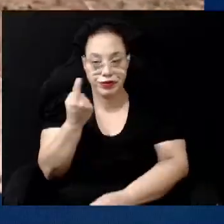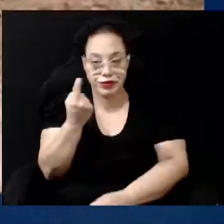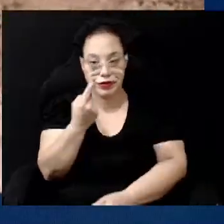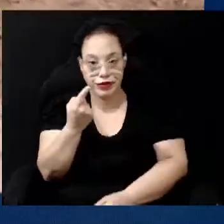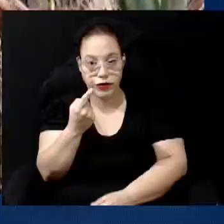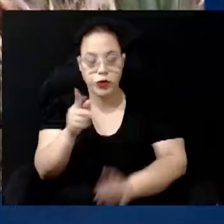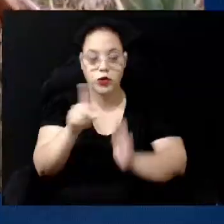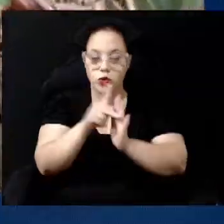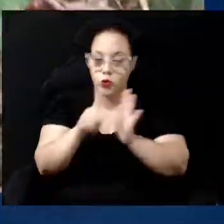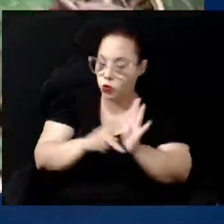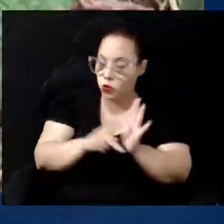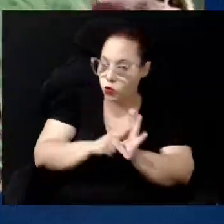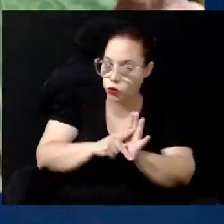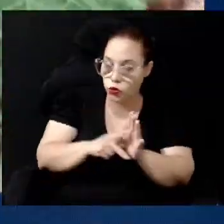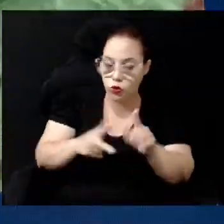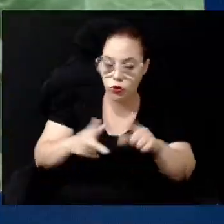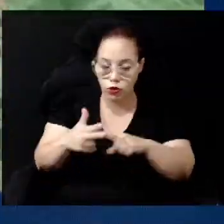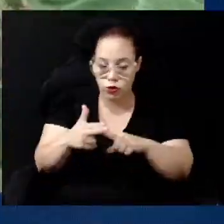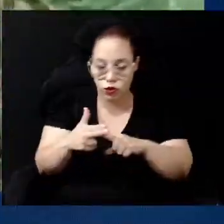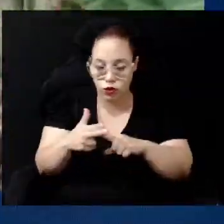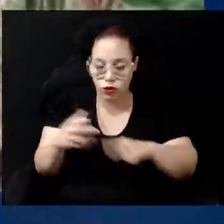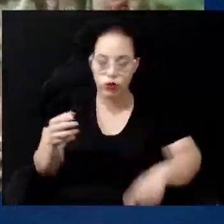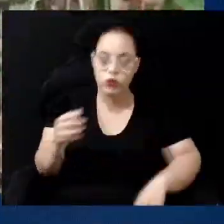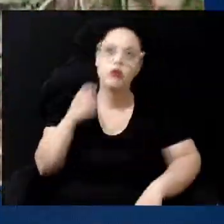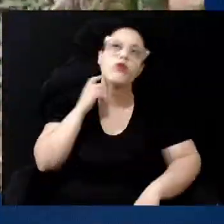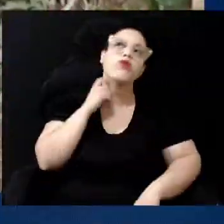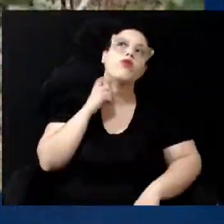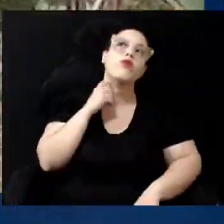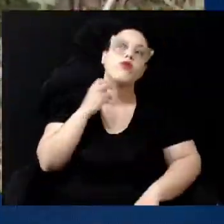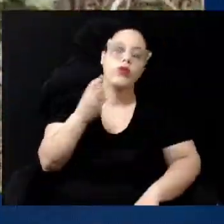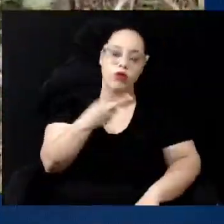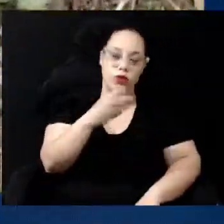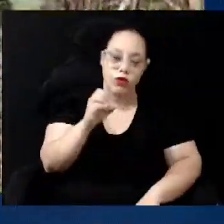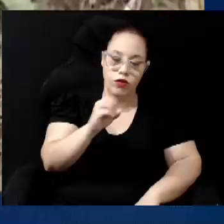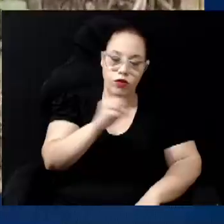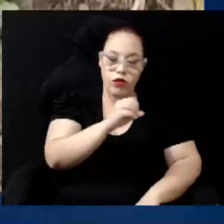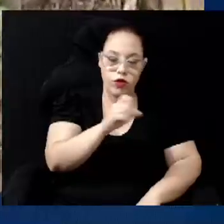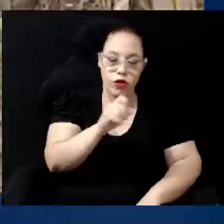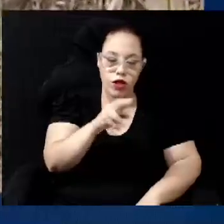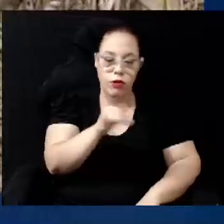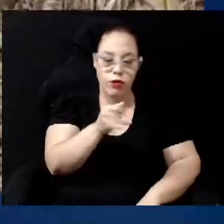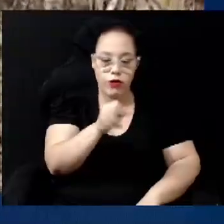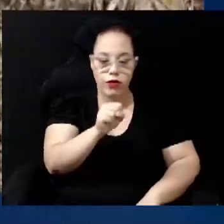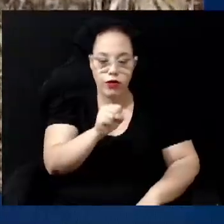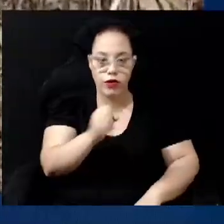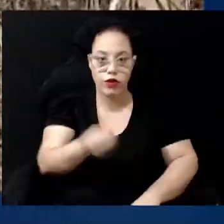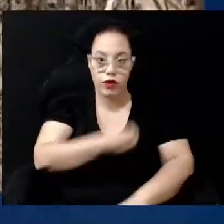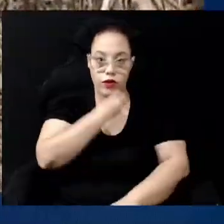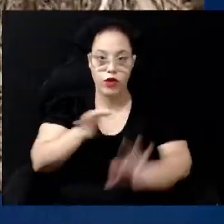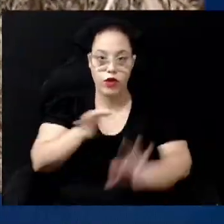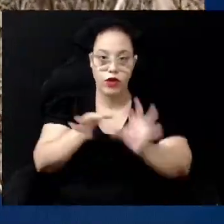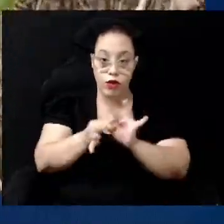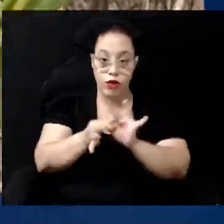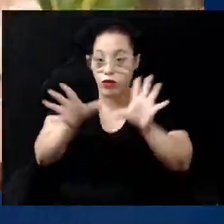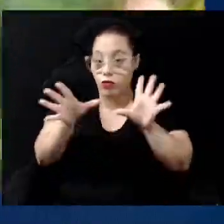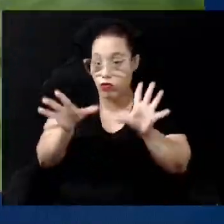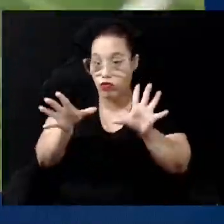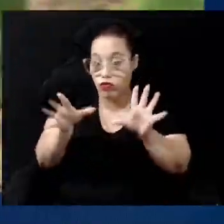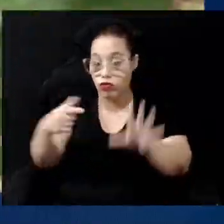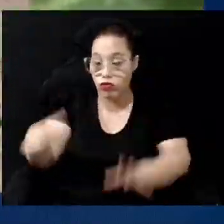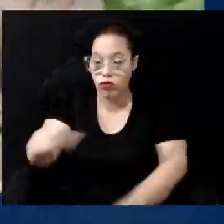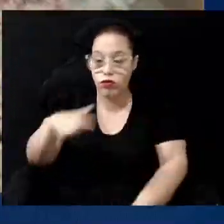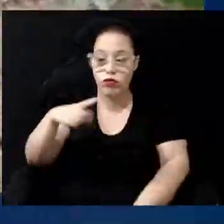serão esterilizadas cerca de 200 capivaras que vivem livremente no Parque Portugal, que é a Lagoa